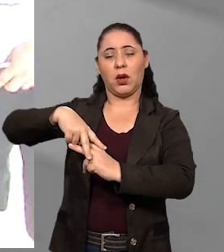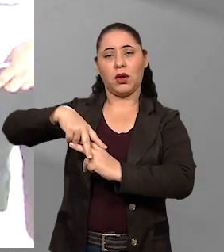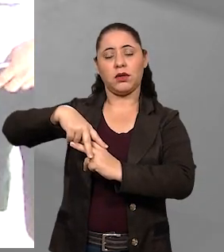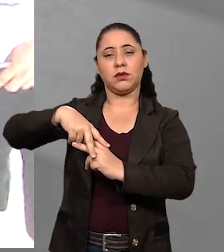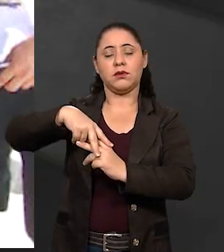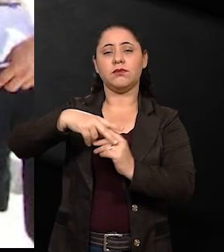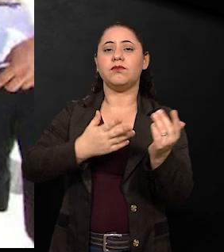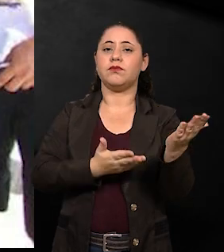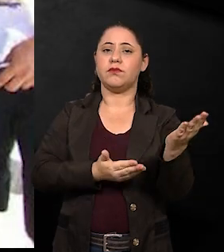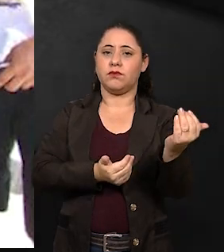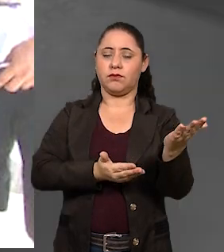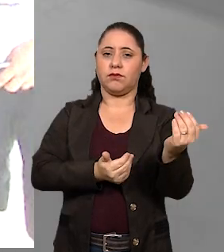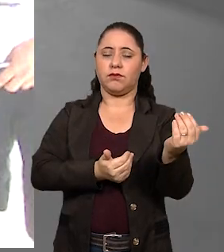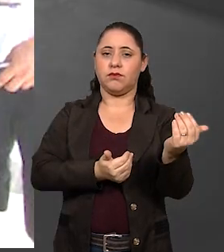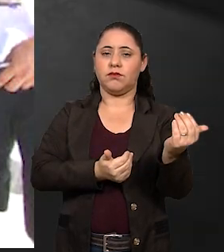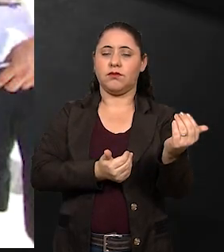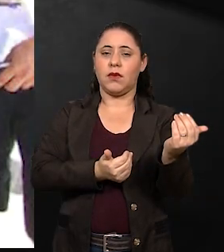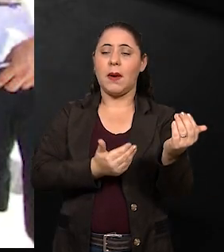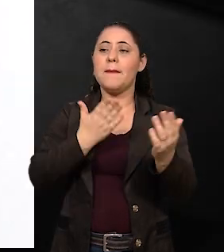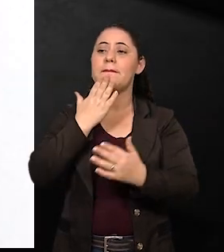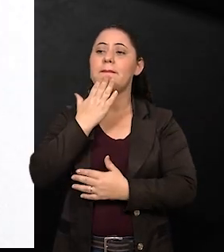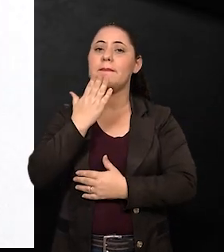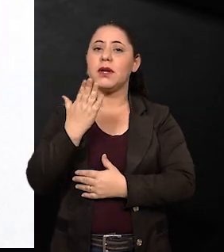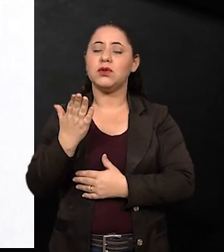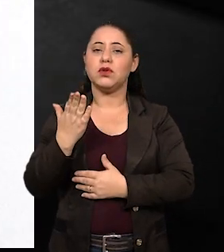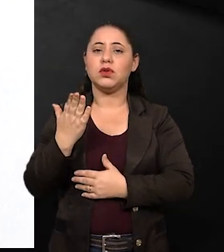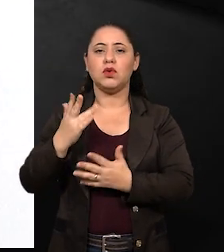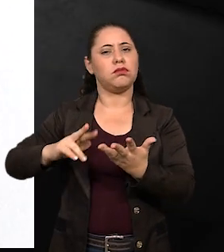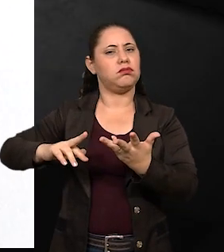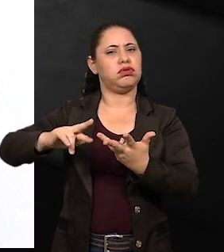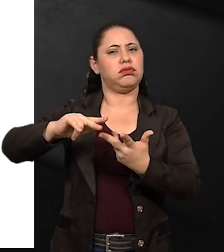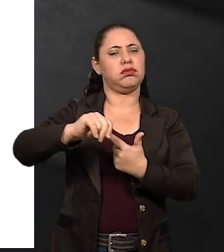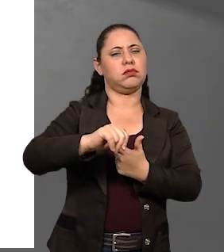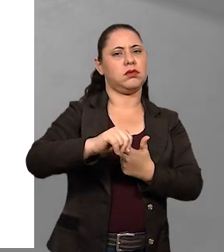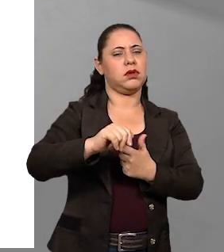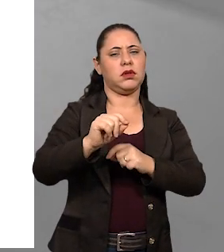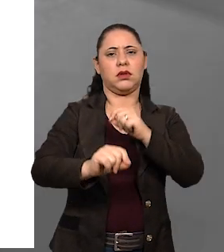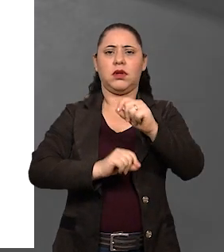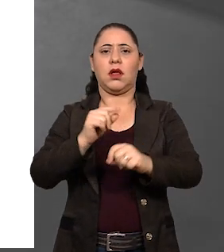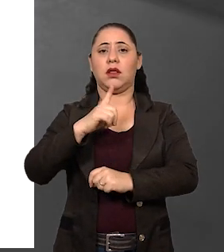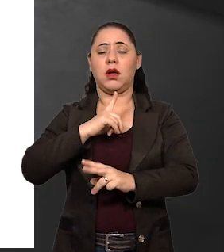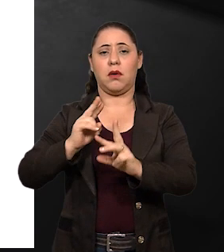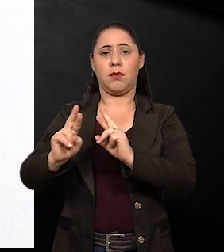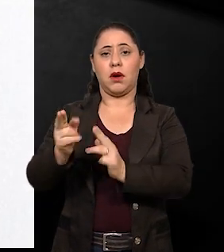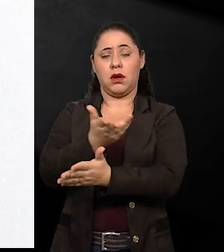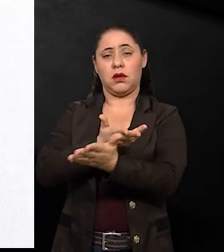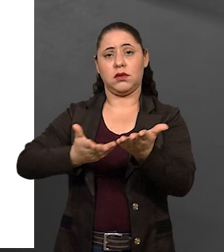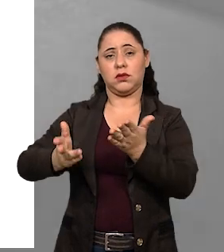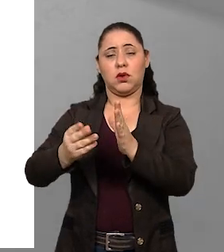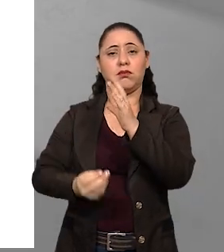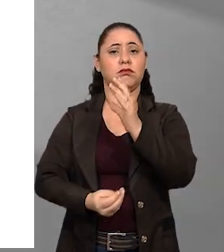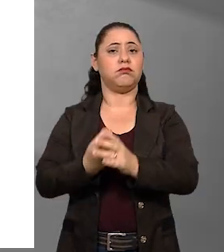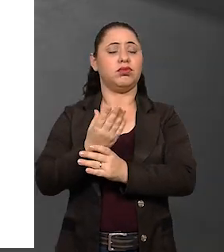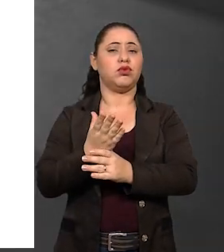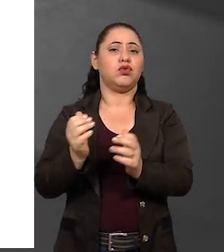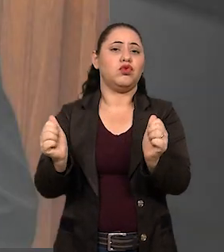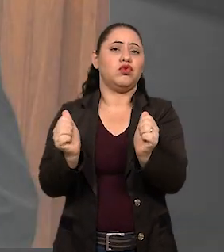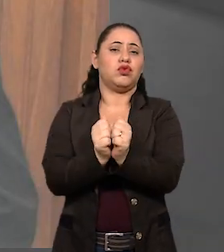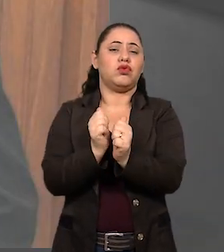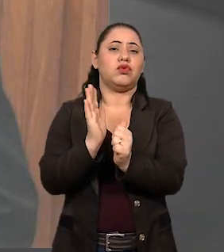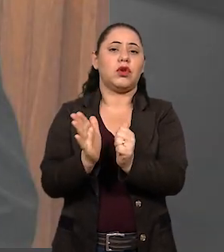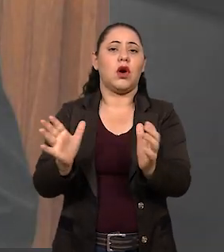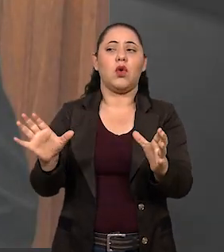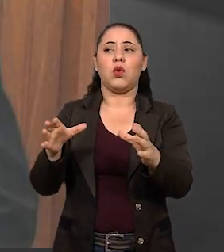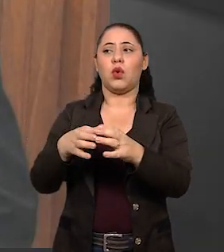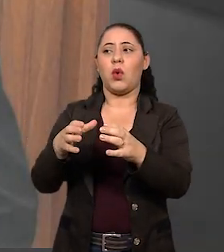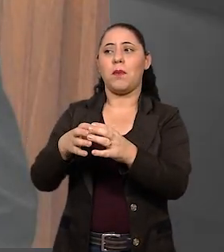demoleis. Eu, a pedido de vários capítulos e por ter uma relação instituída